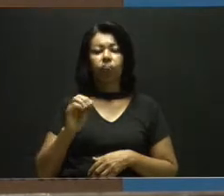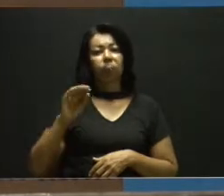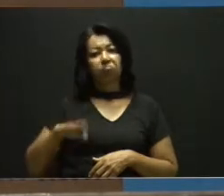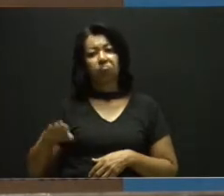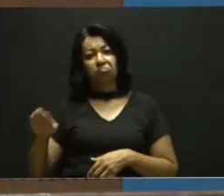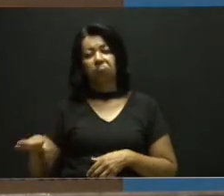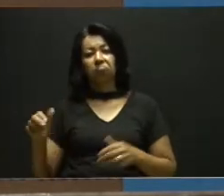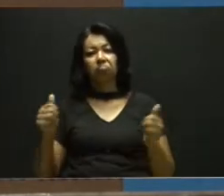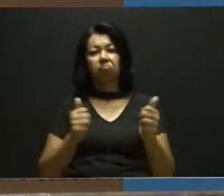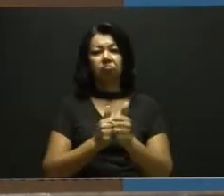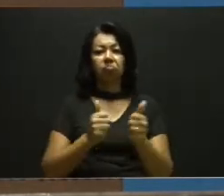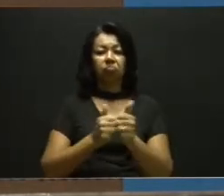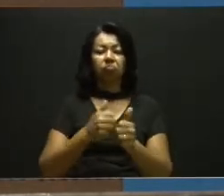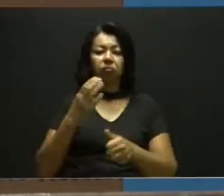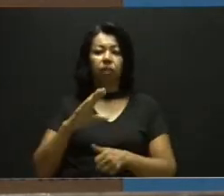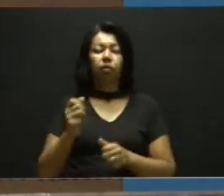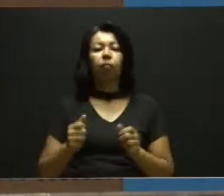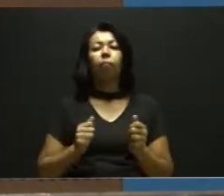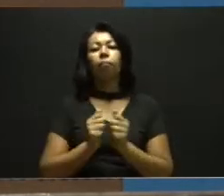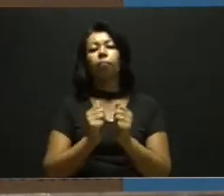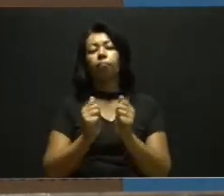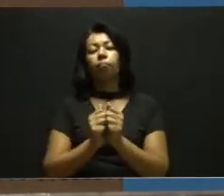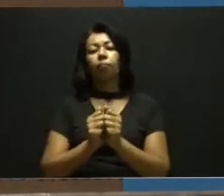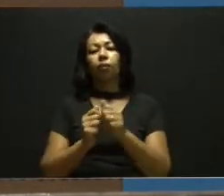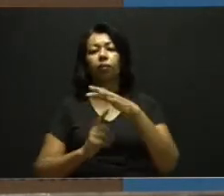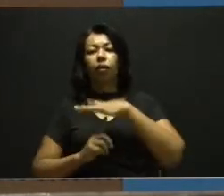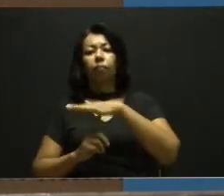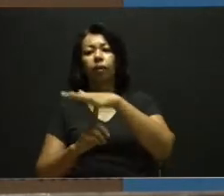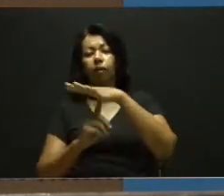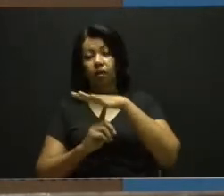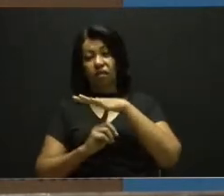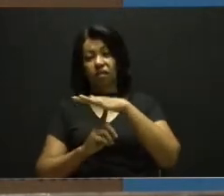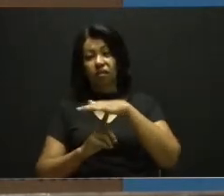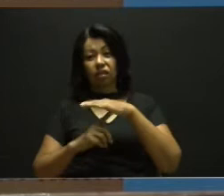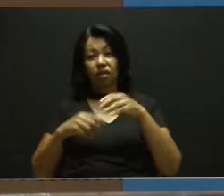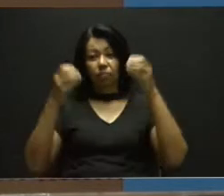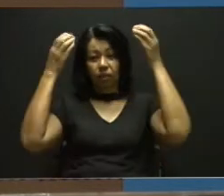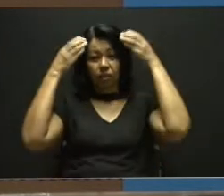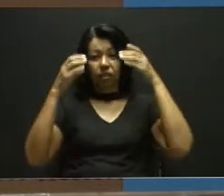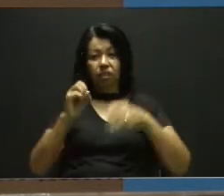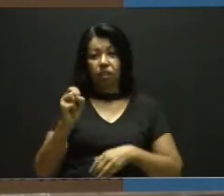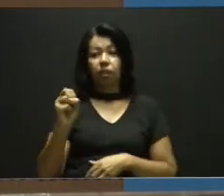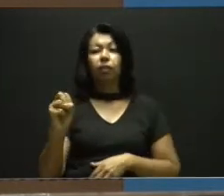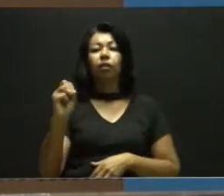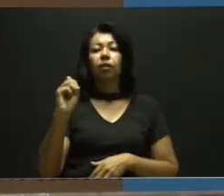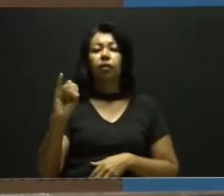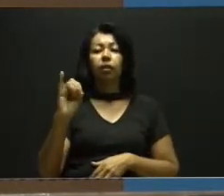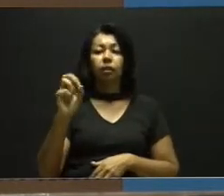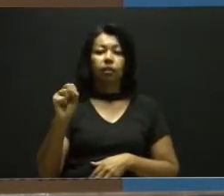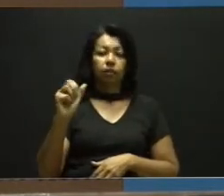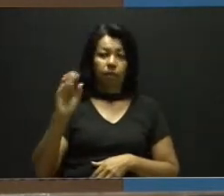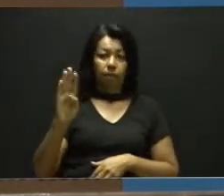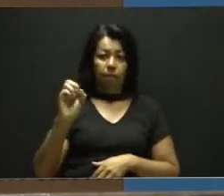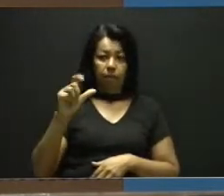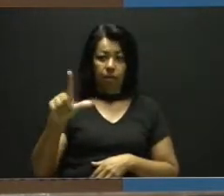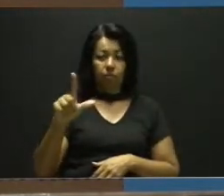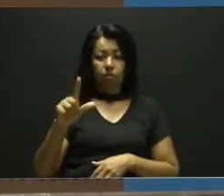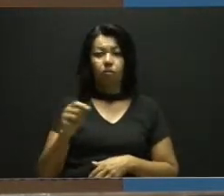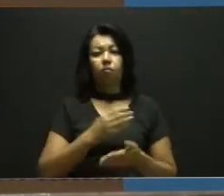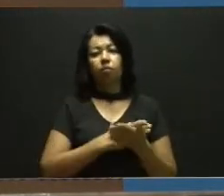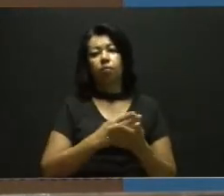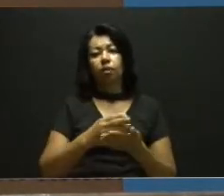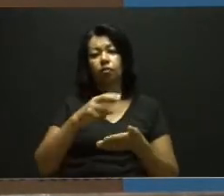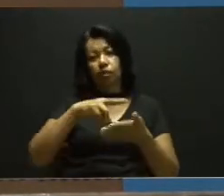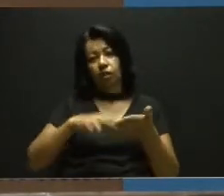nos arredores da praça princesa isabel e aprendeu da aprendeu a ler ea escrever por intermédio da saudosa professora